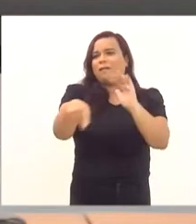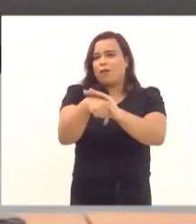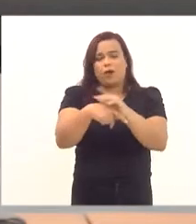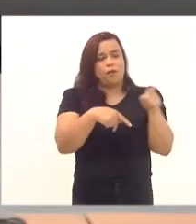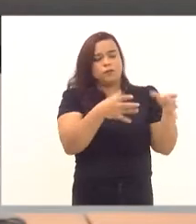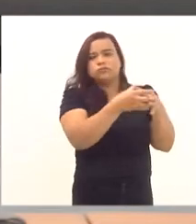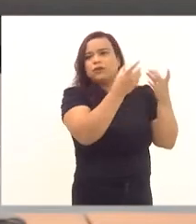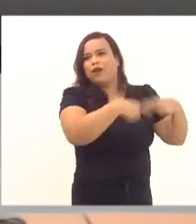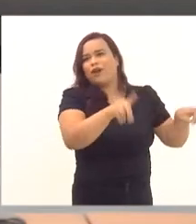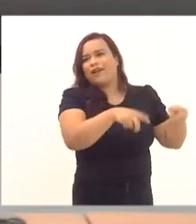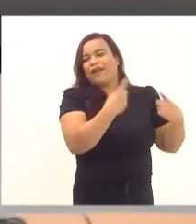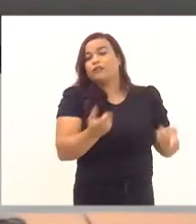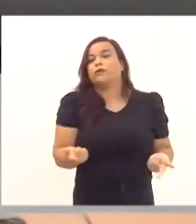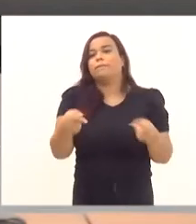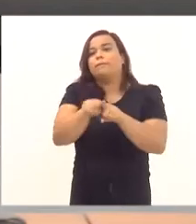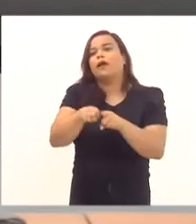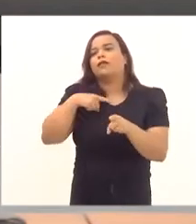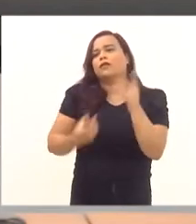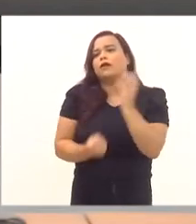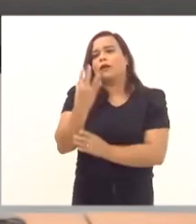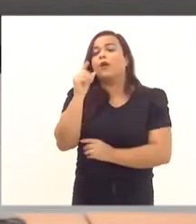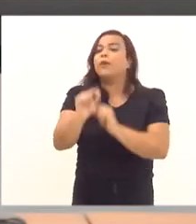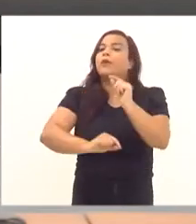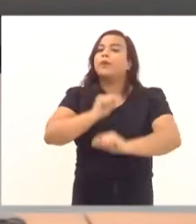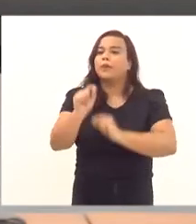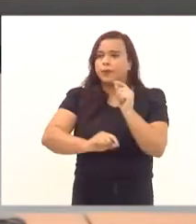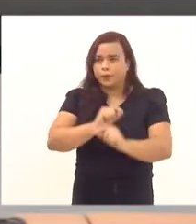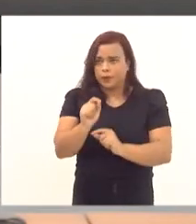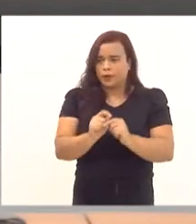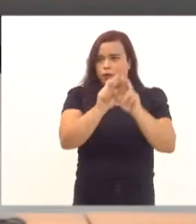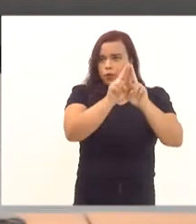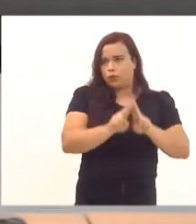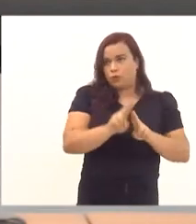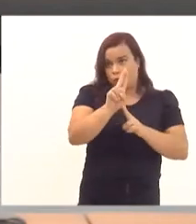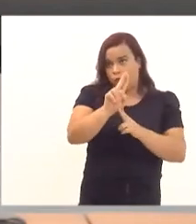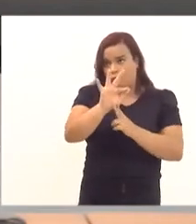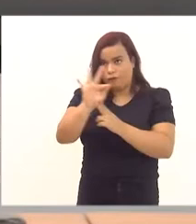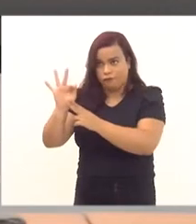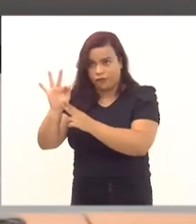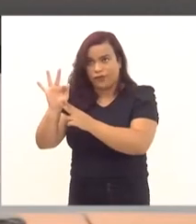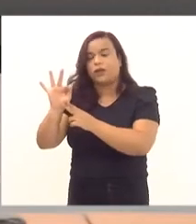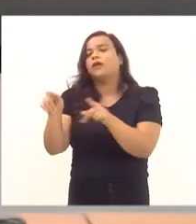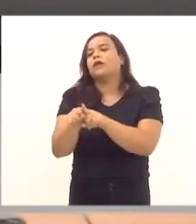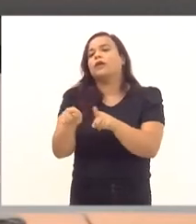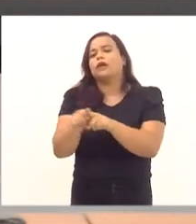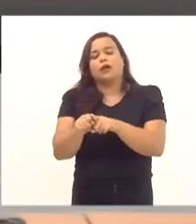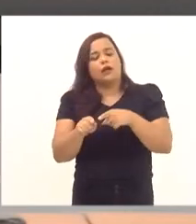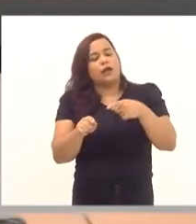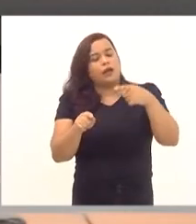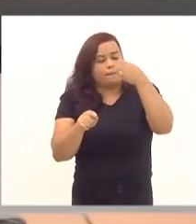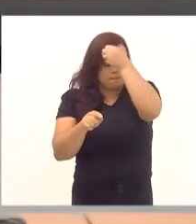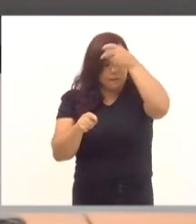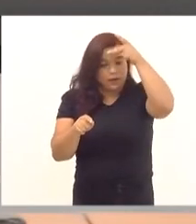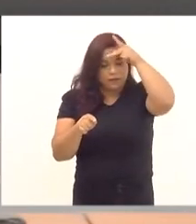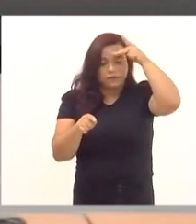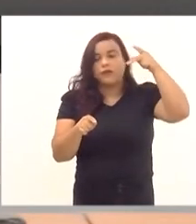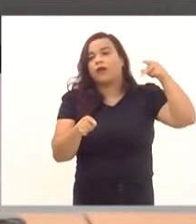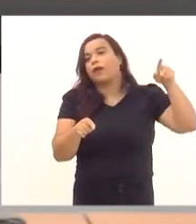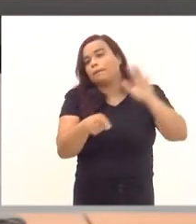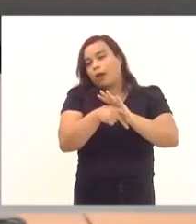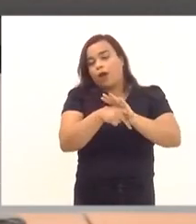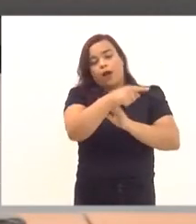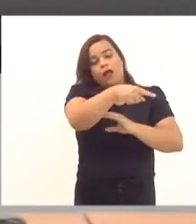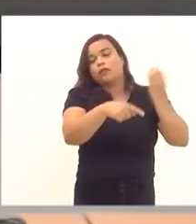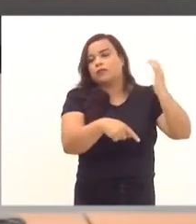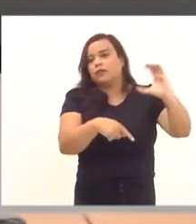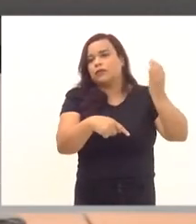na Parceria que se bom então gastar defender o Fluminense EA Prefeitura de Niterói e no